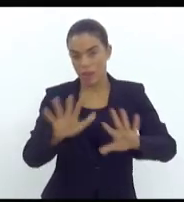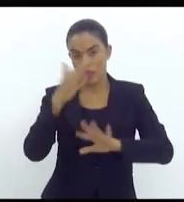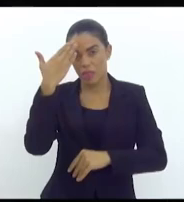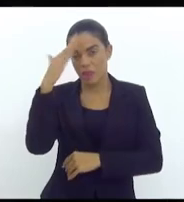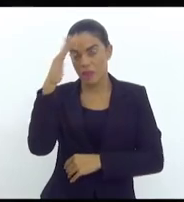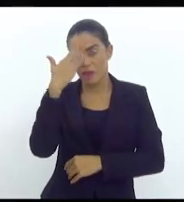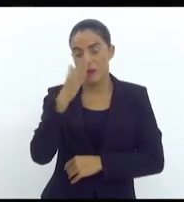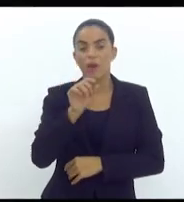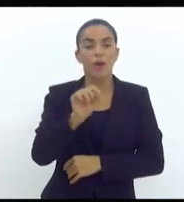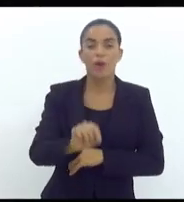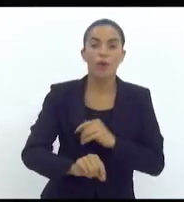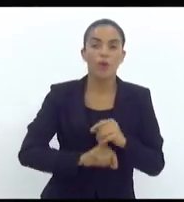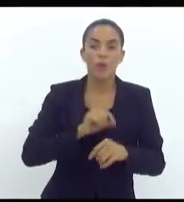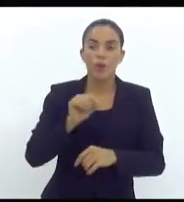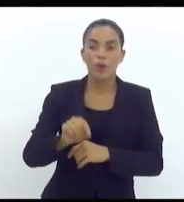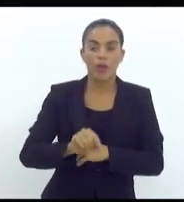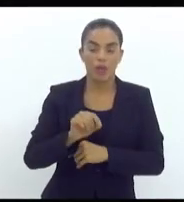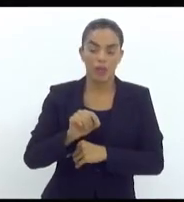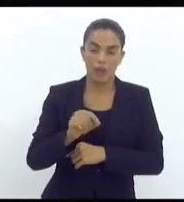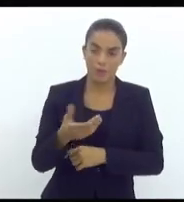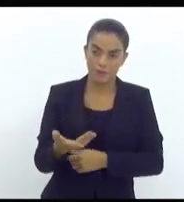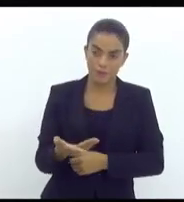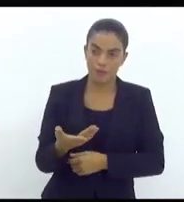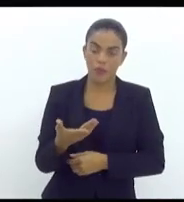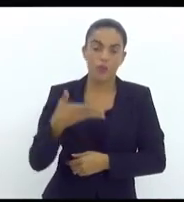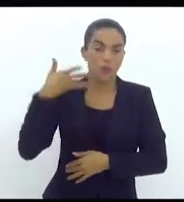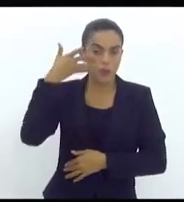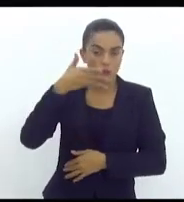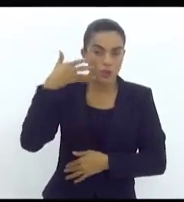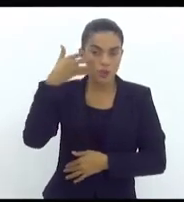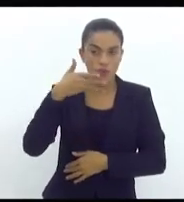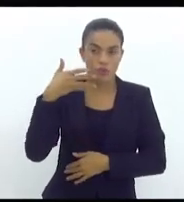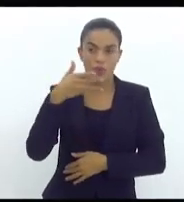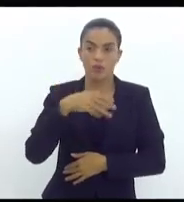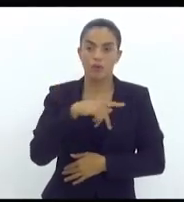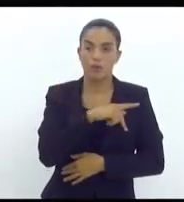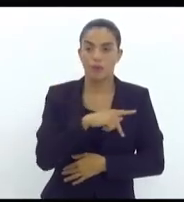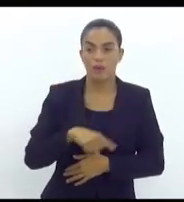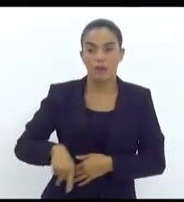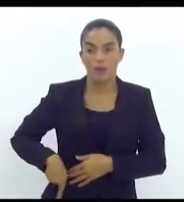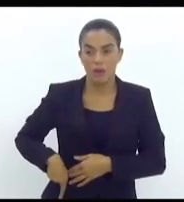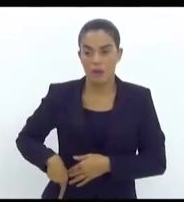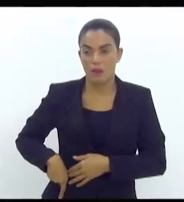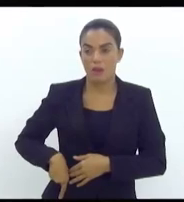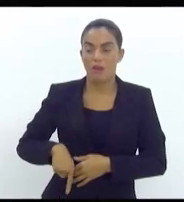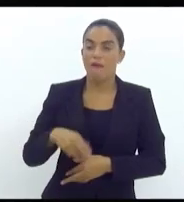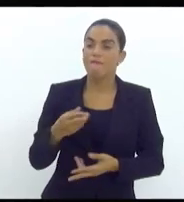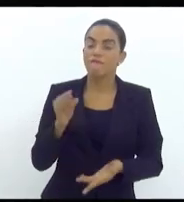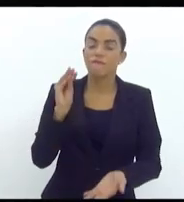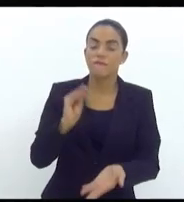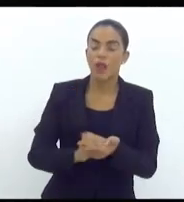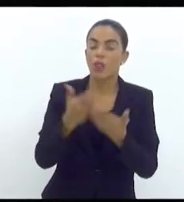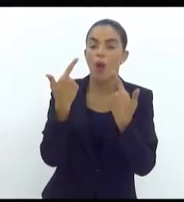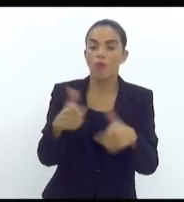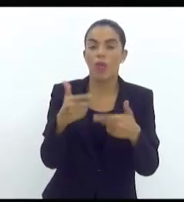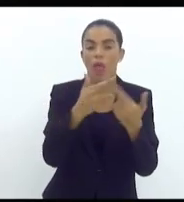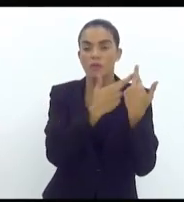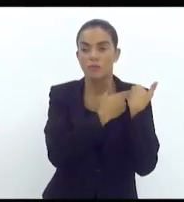o que está nas Entrelinhas do discurso desse Presidente incompetente